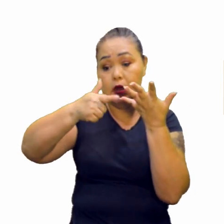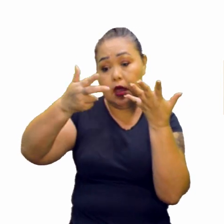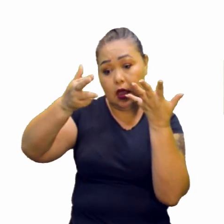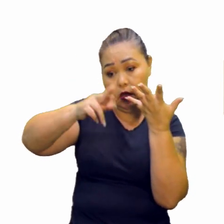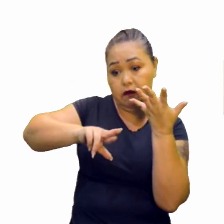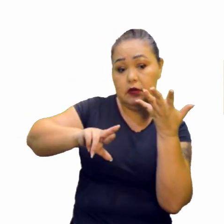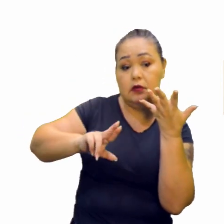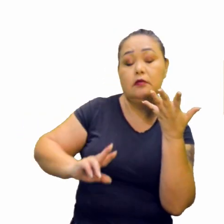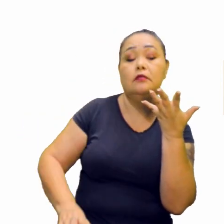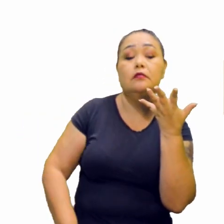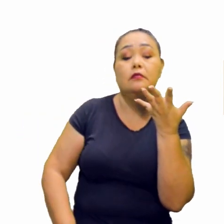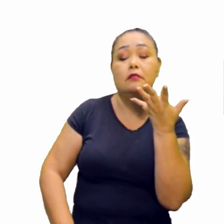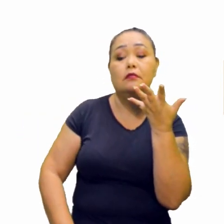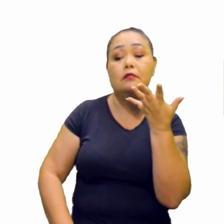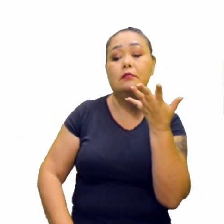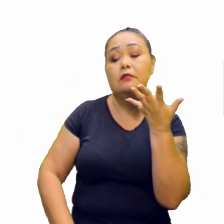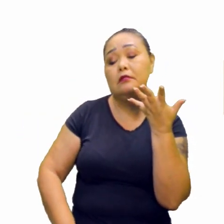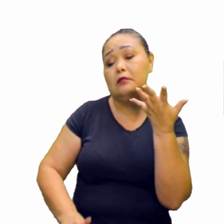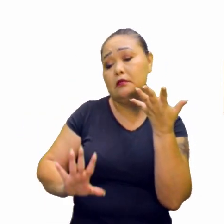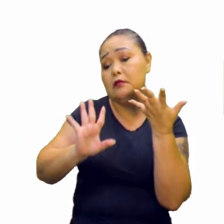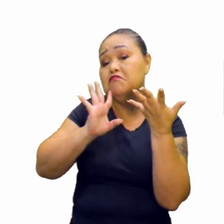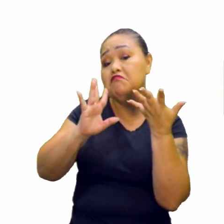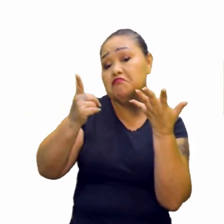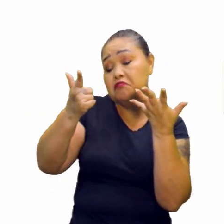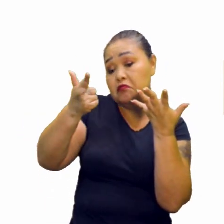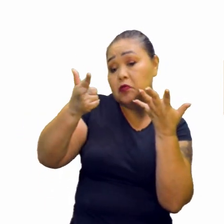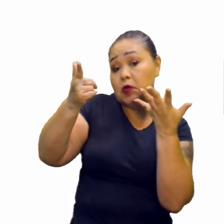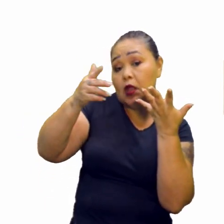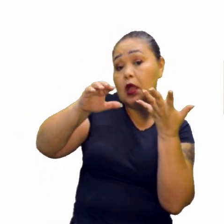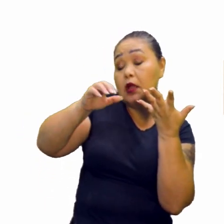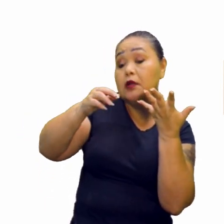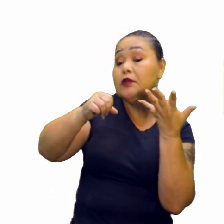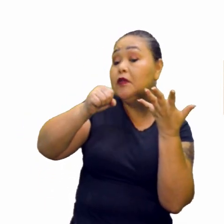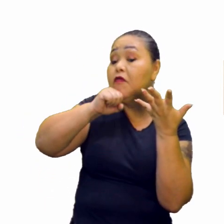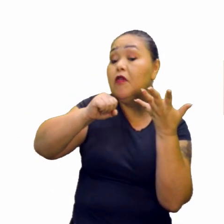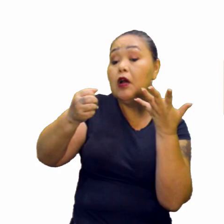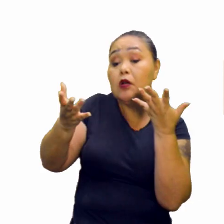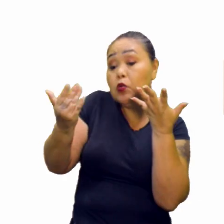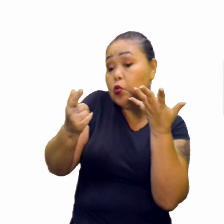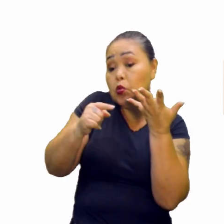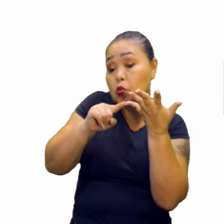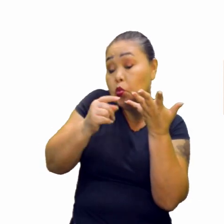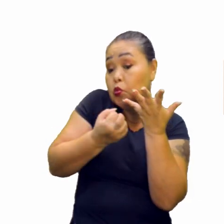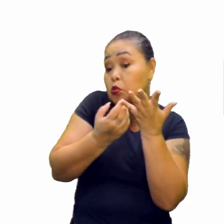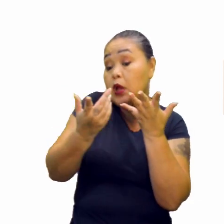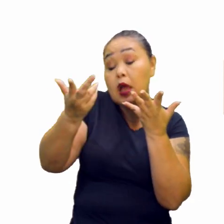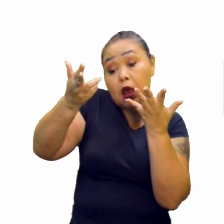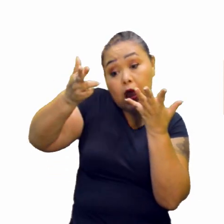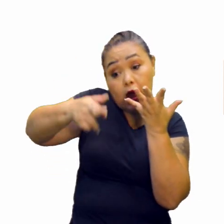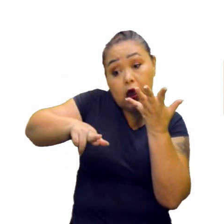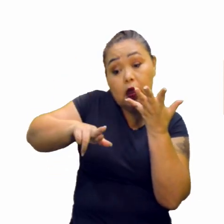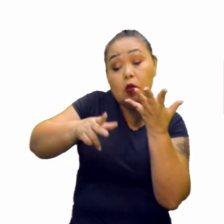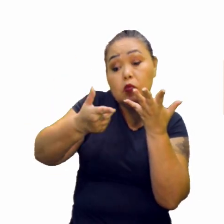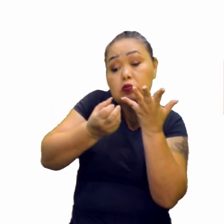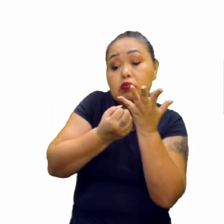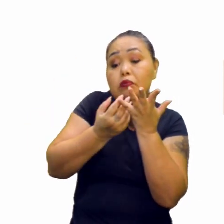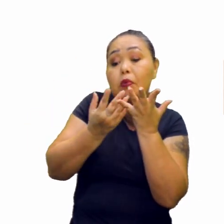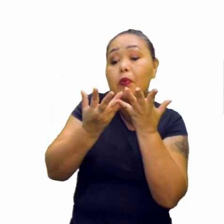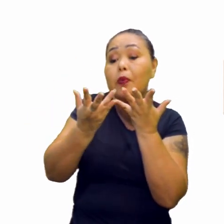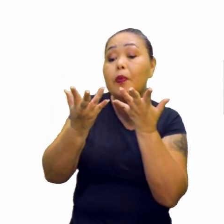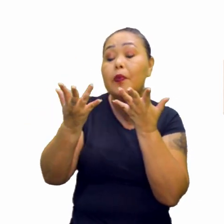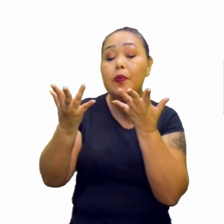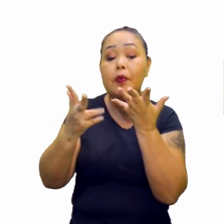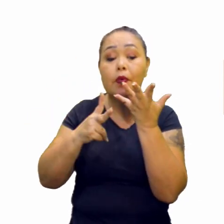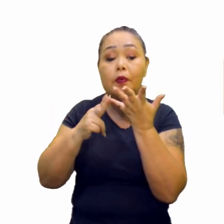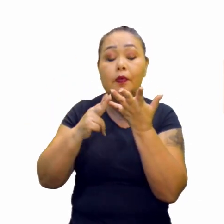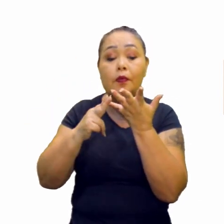Tem gente que fala rejuvenescimento, não rejuvenesce, é renovação, pessoal. Em